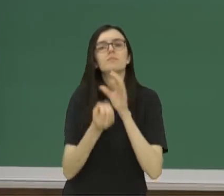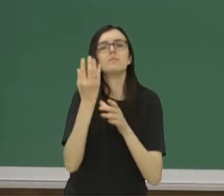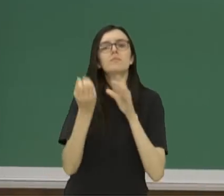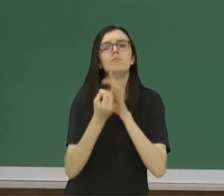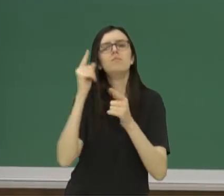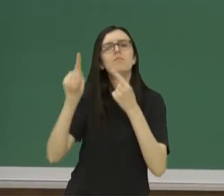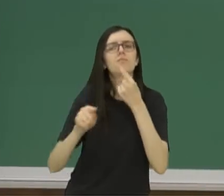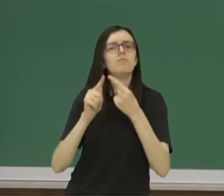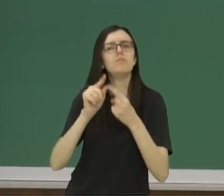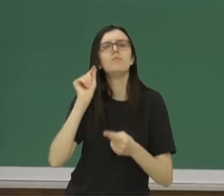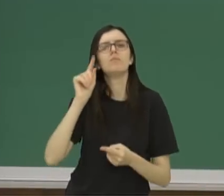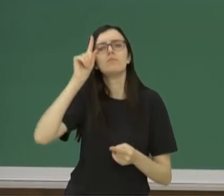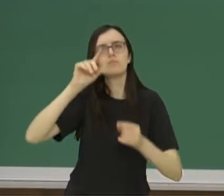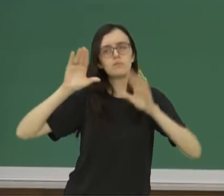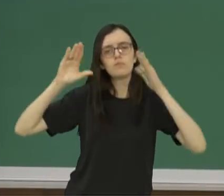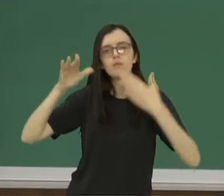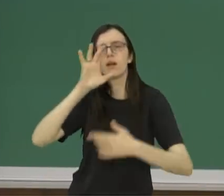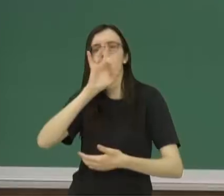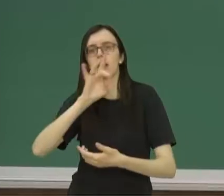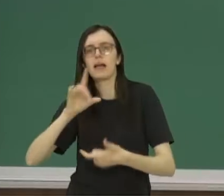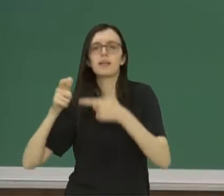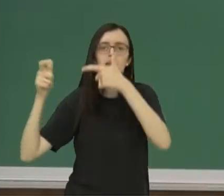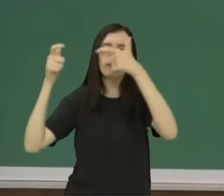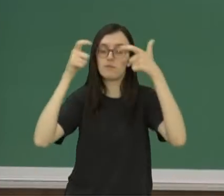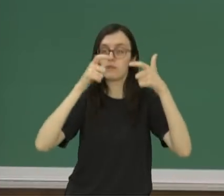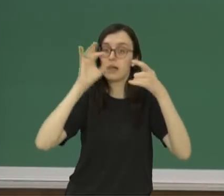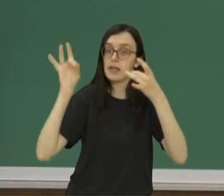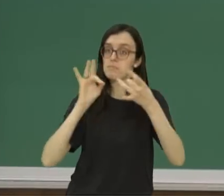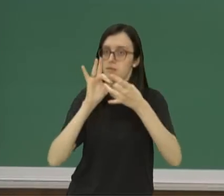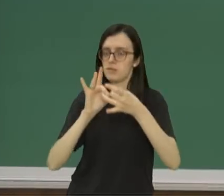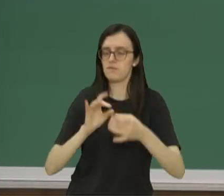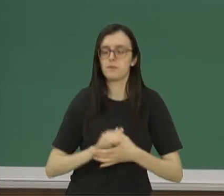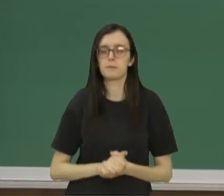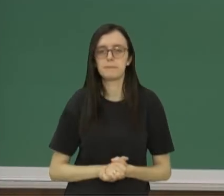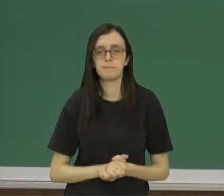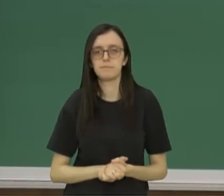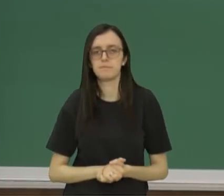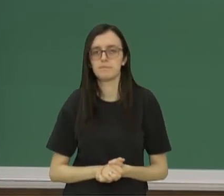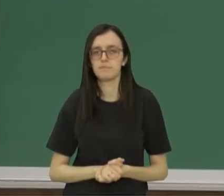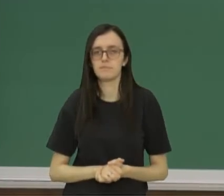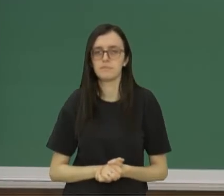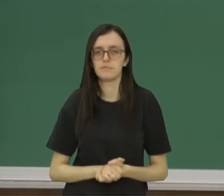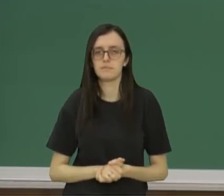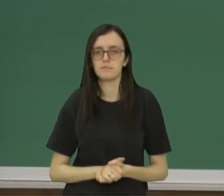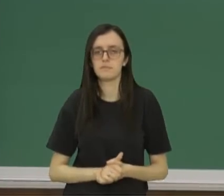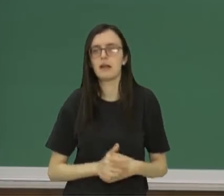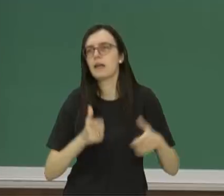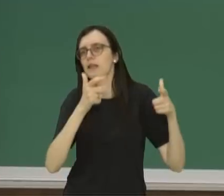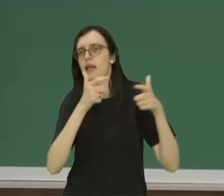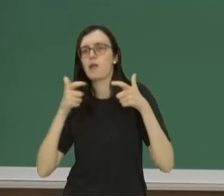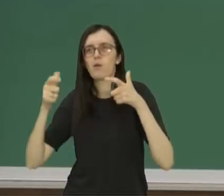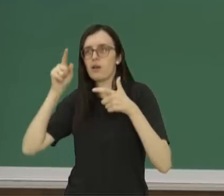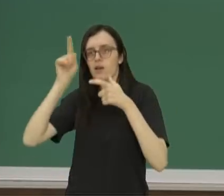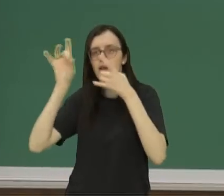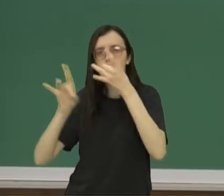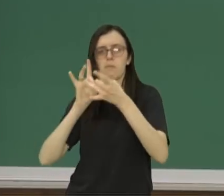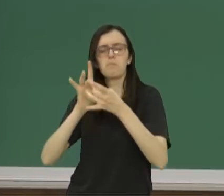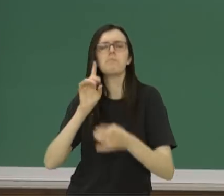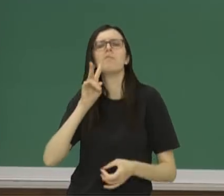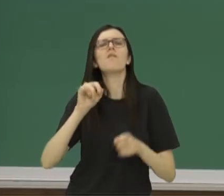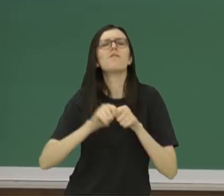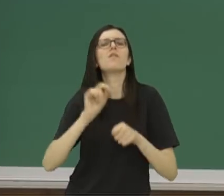para trabalhar em cada região especificamente, certo? Então, lá na região específica, ela